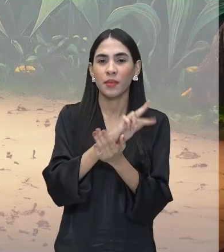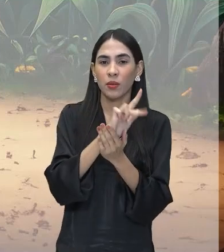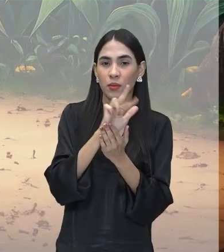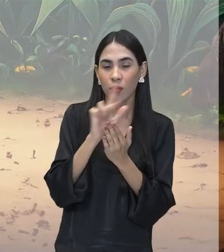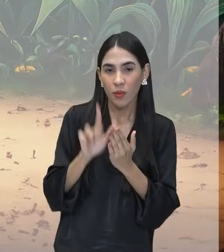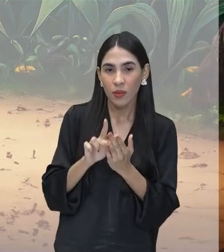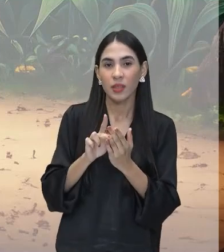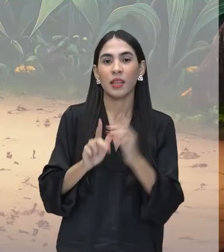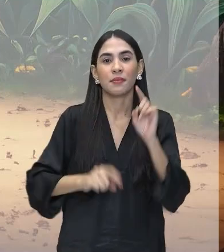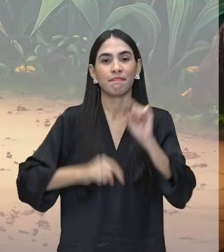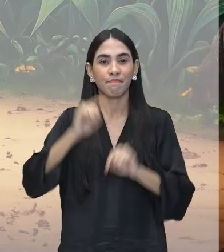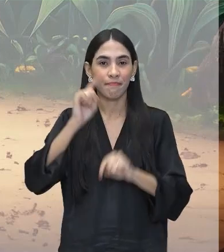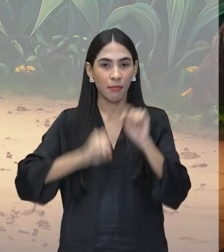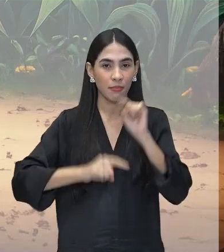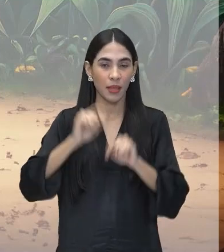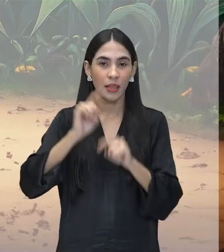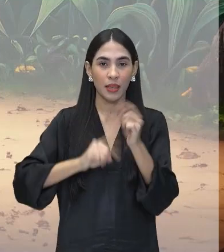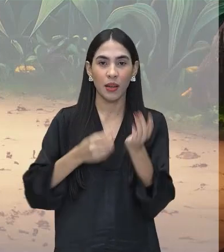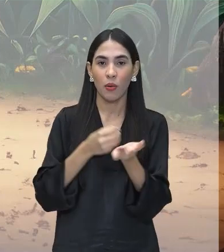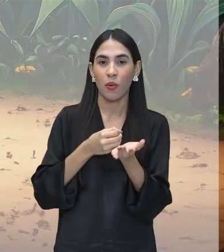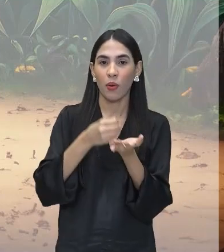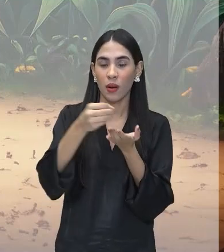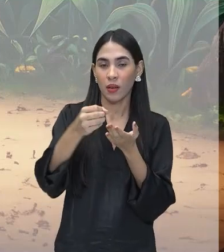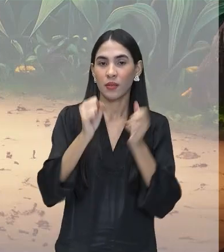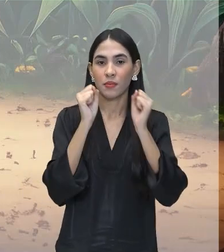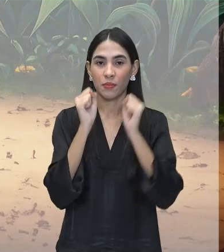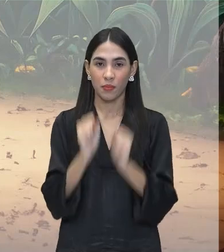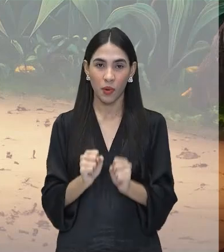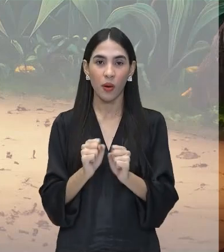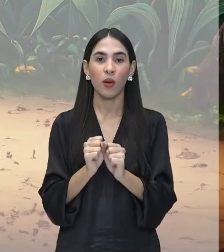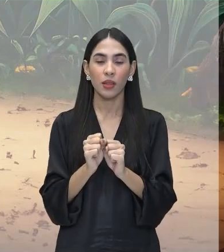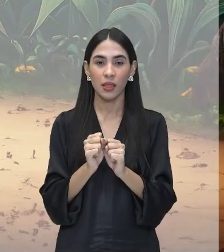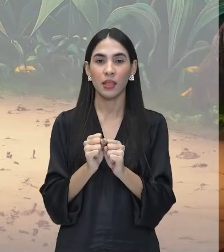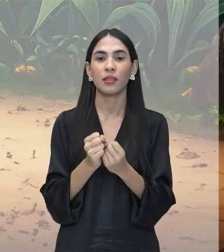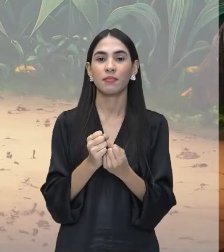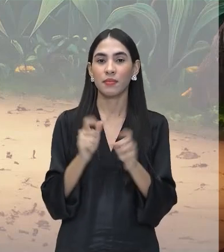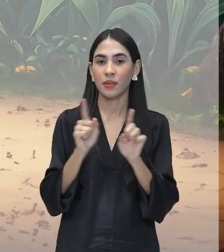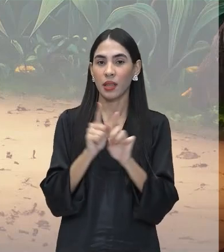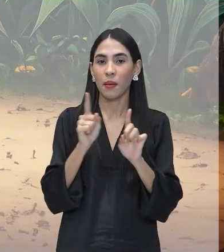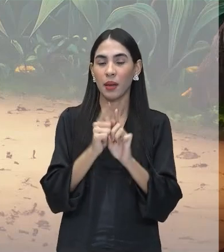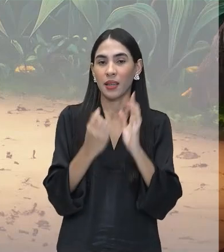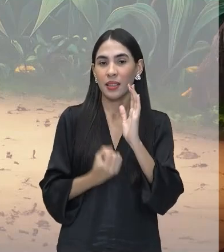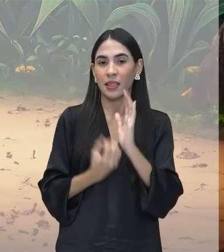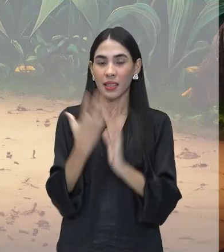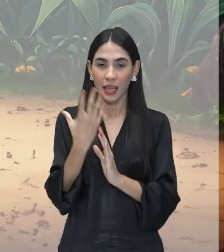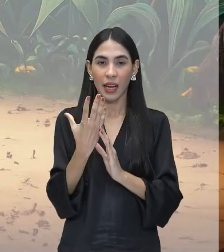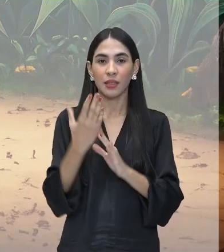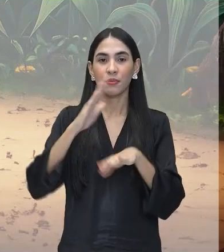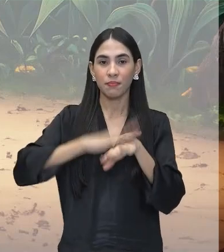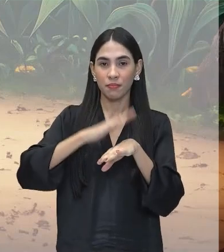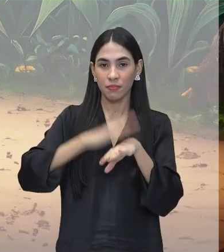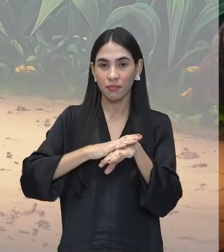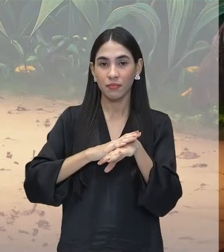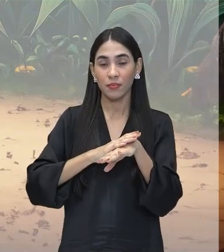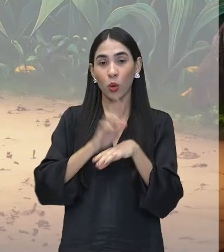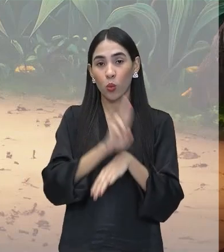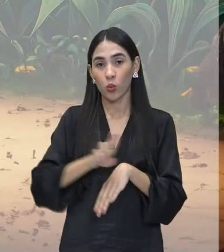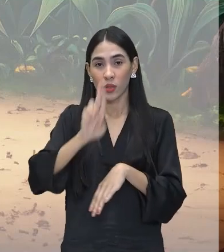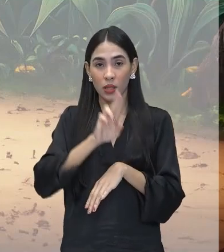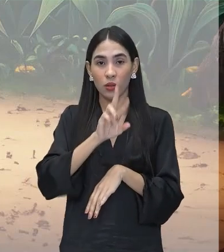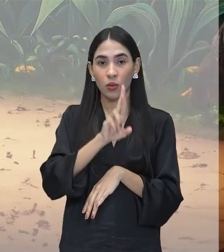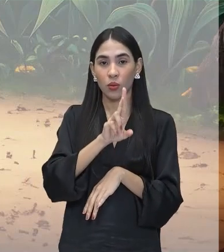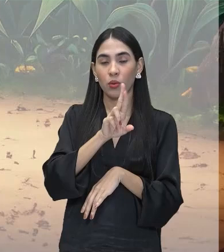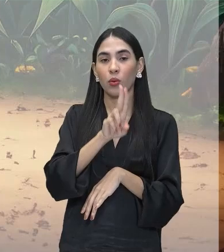infinidade de produtos orgânicos que podem ser sintetizados, que podem ser feitos a partir